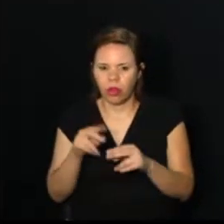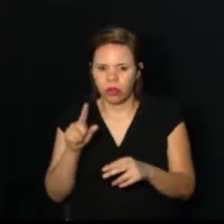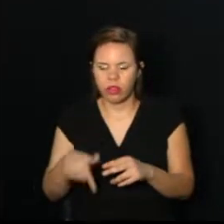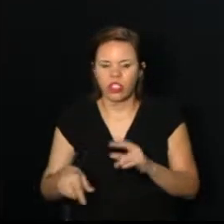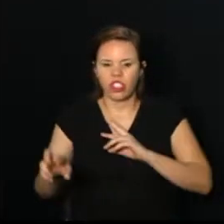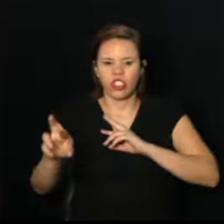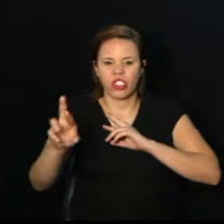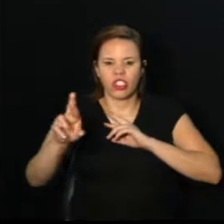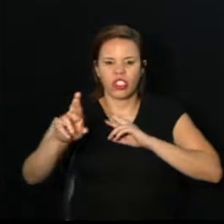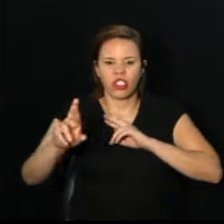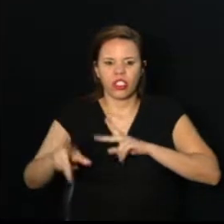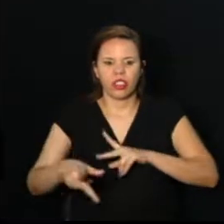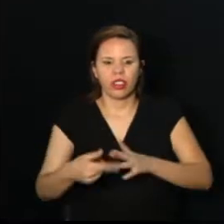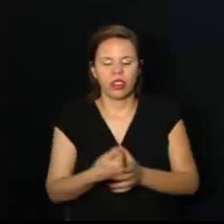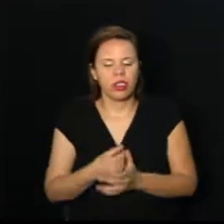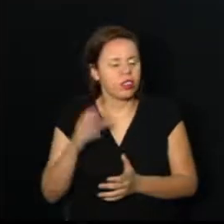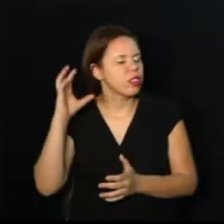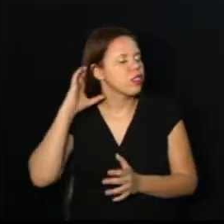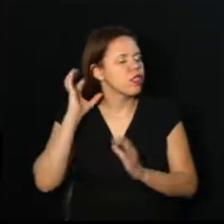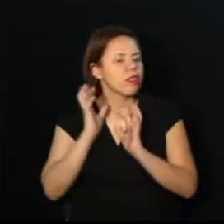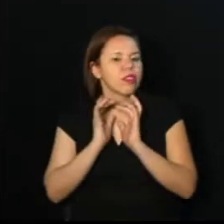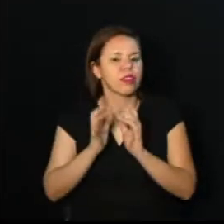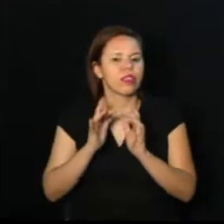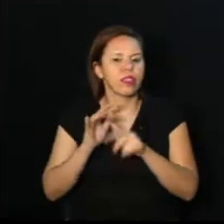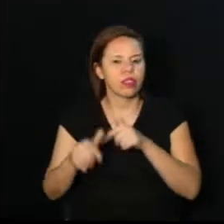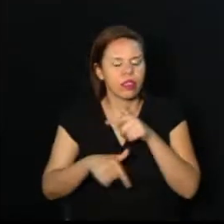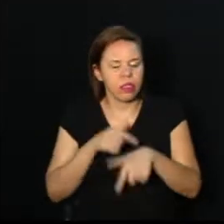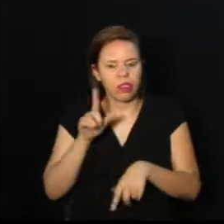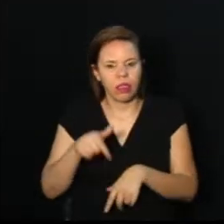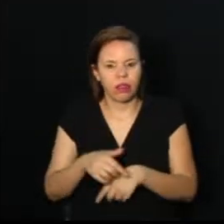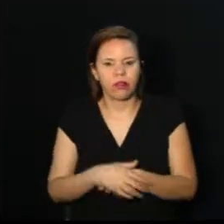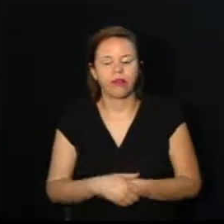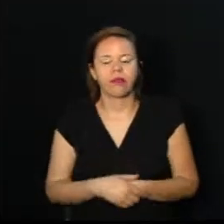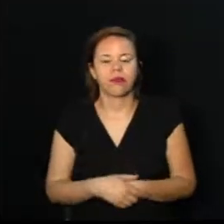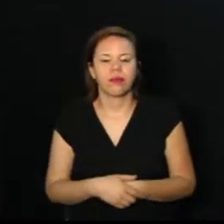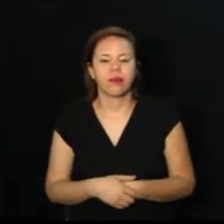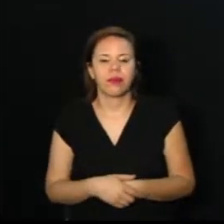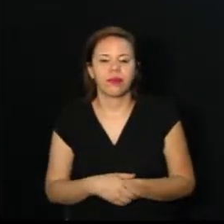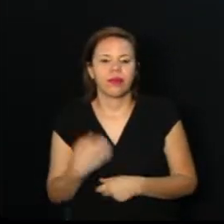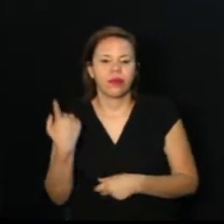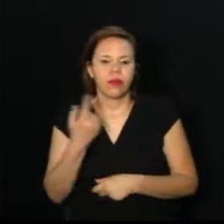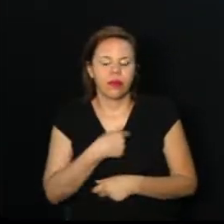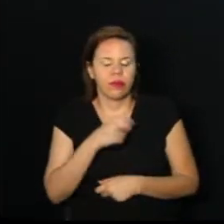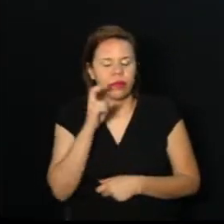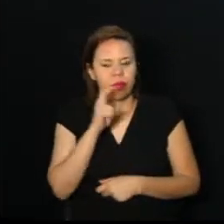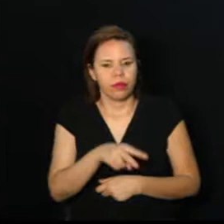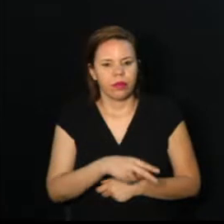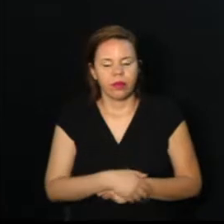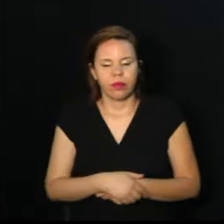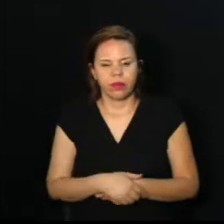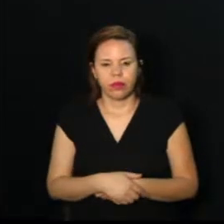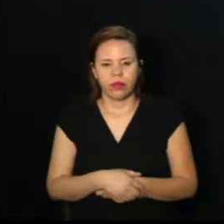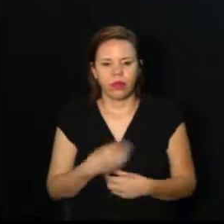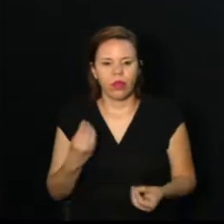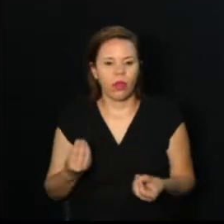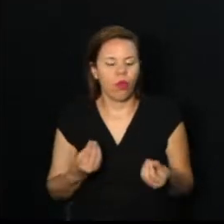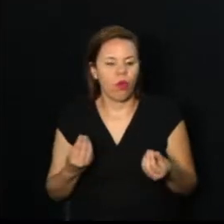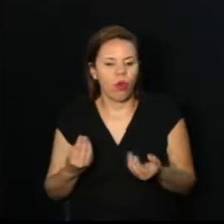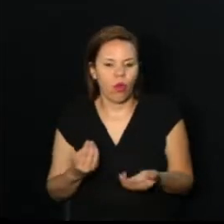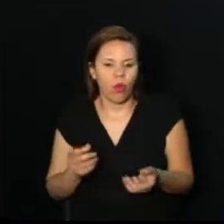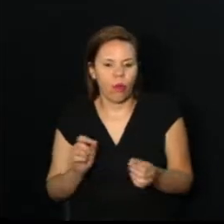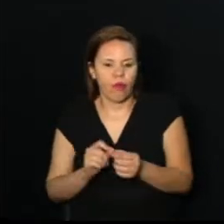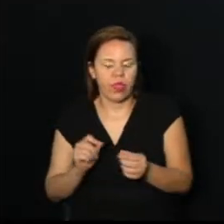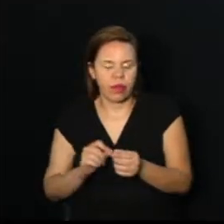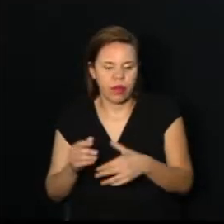Diferenças da atividade cerebral é uma delas. Nós vimos como se faz o